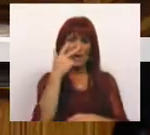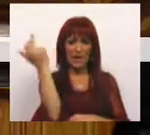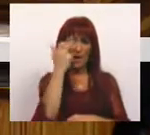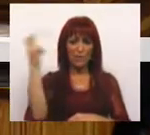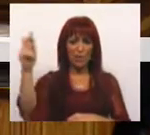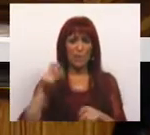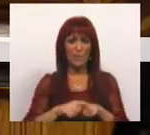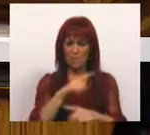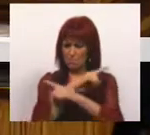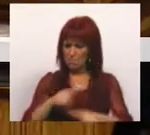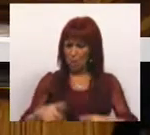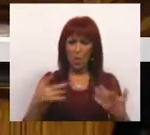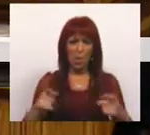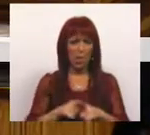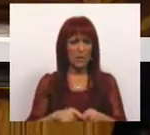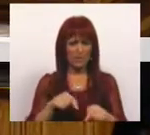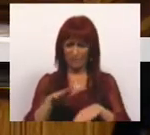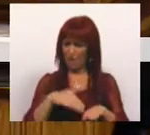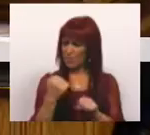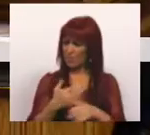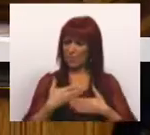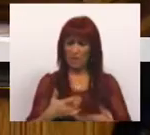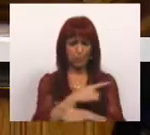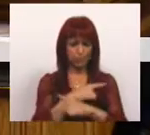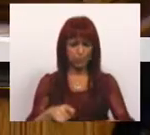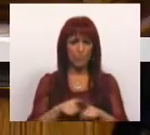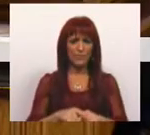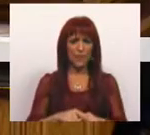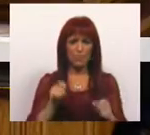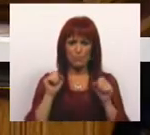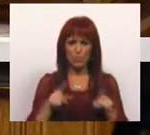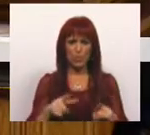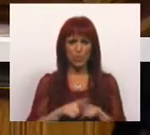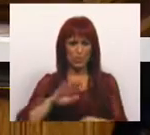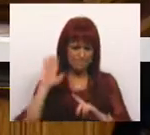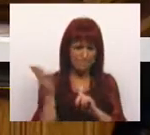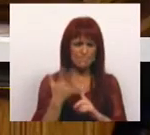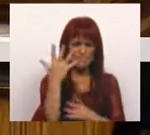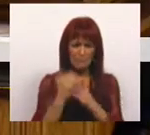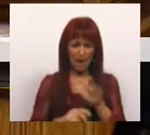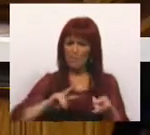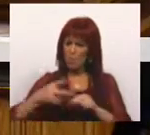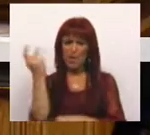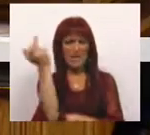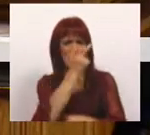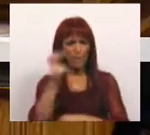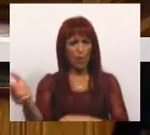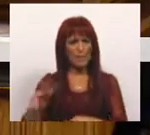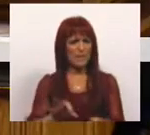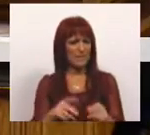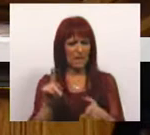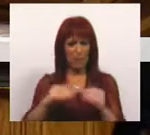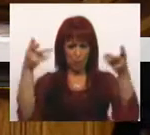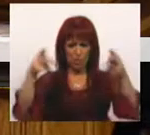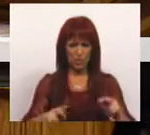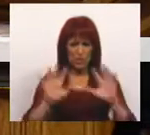uma inibição de exercer a profissão e uma brutal penalização na passagem à reforma, com uma